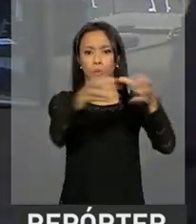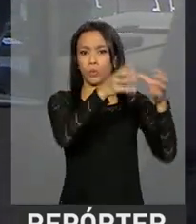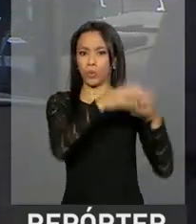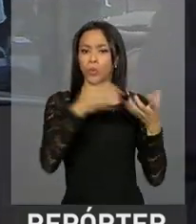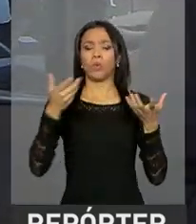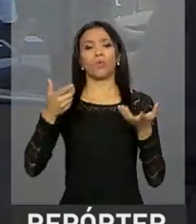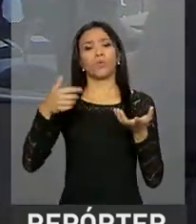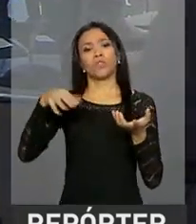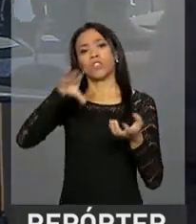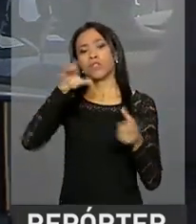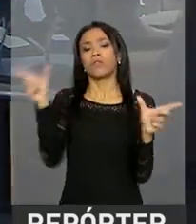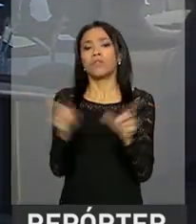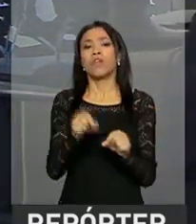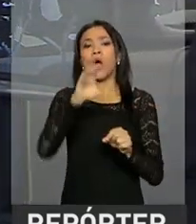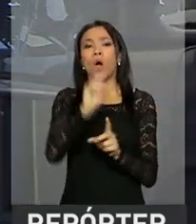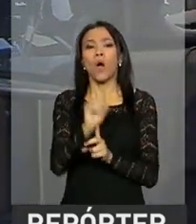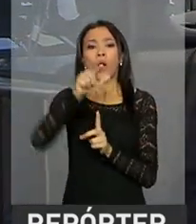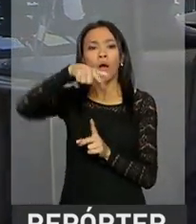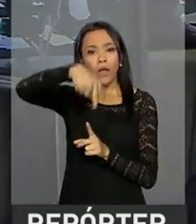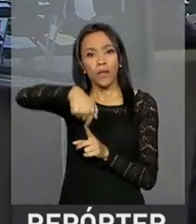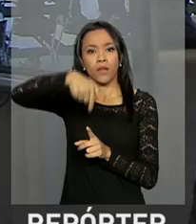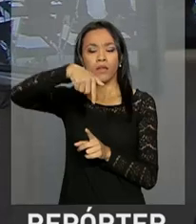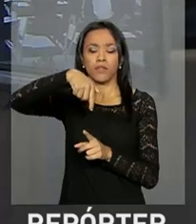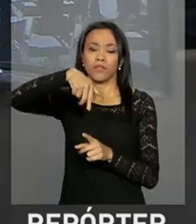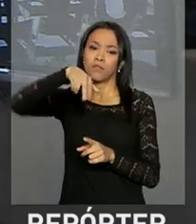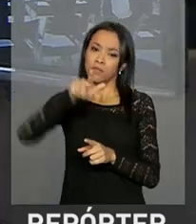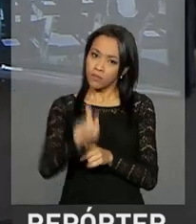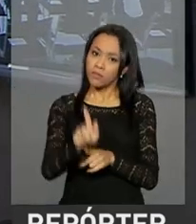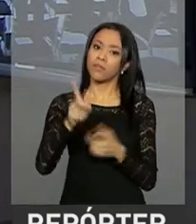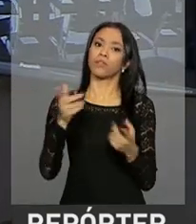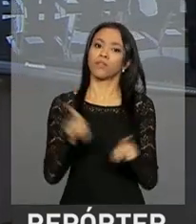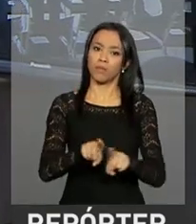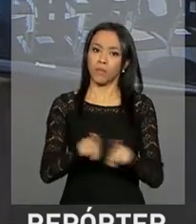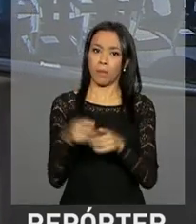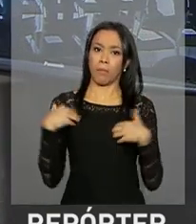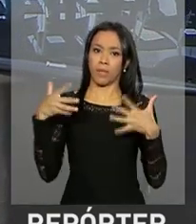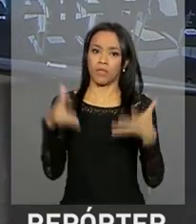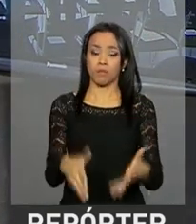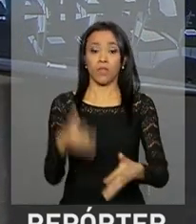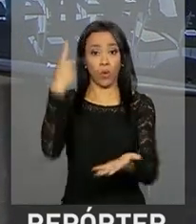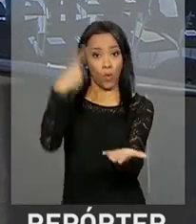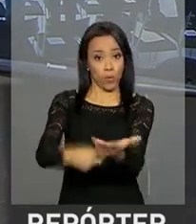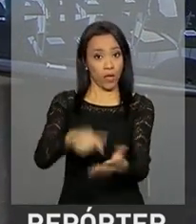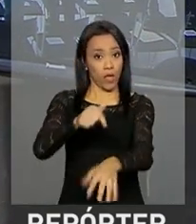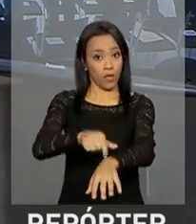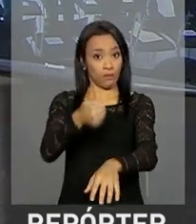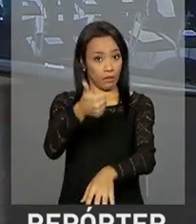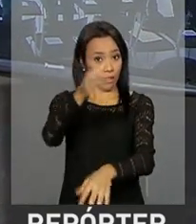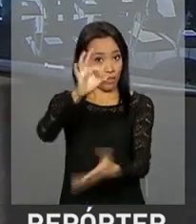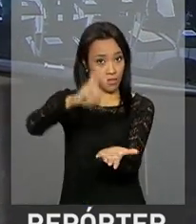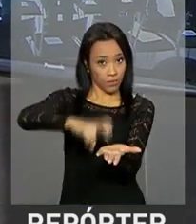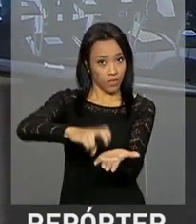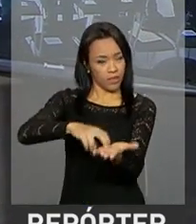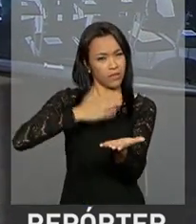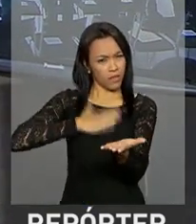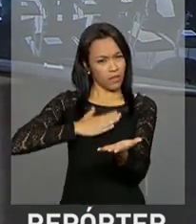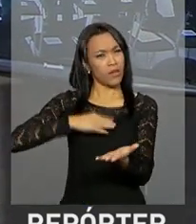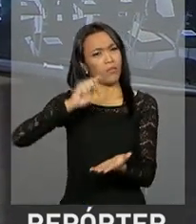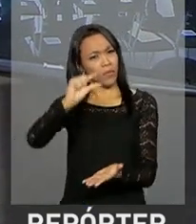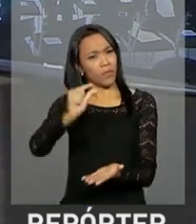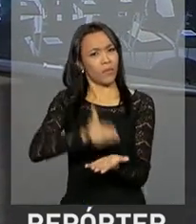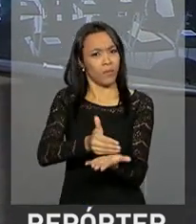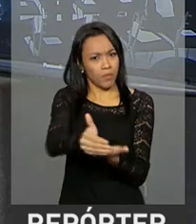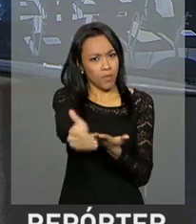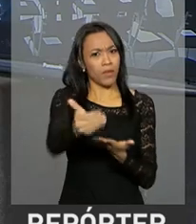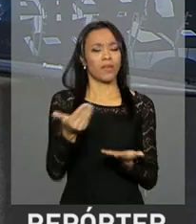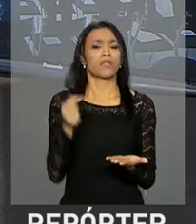não governamentais. O público já está chegando por aqui. Essa cerimônia, portanto, marcada para as 10 horas da manhã, deve começar daqui a pouco.